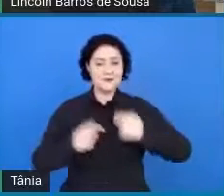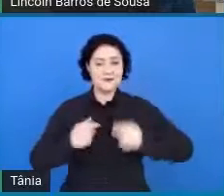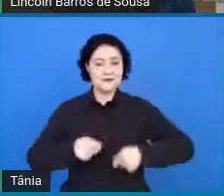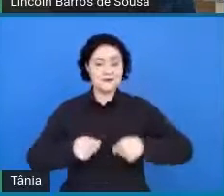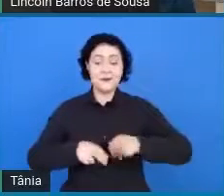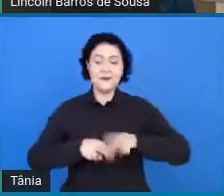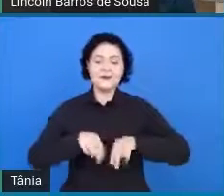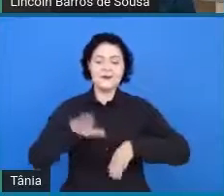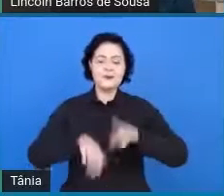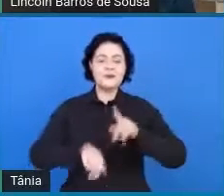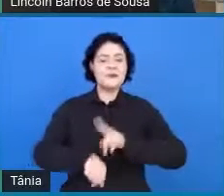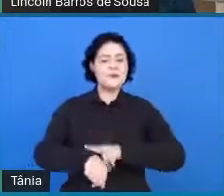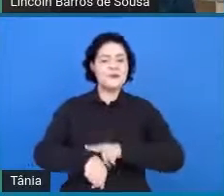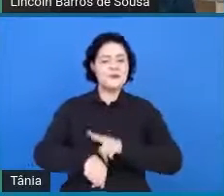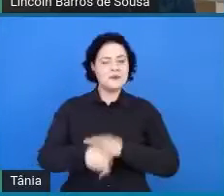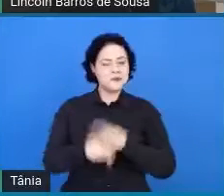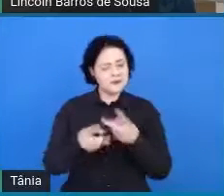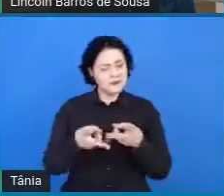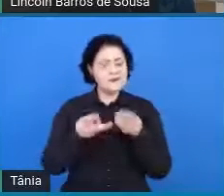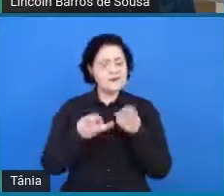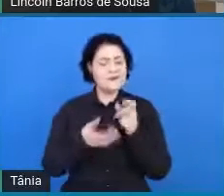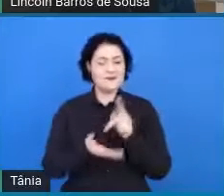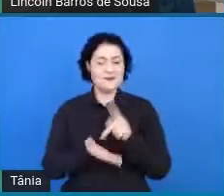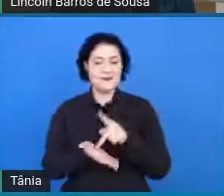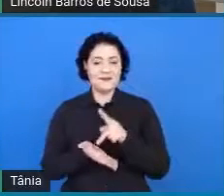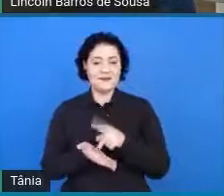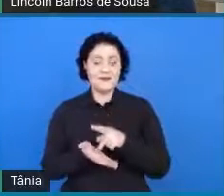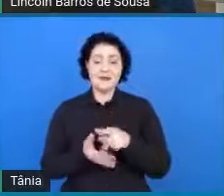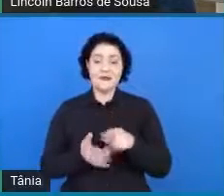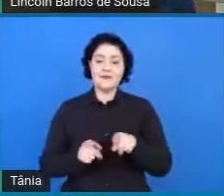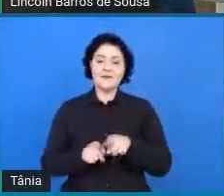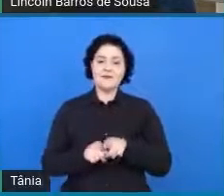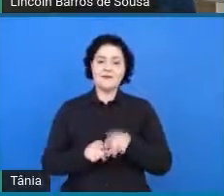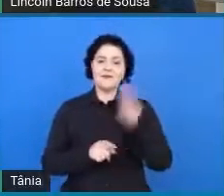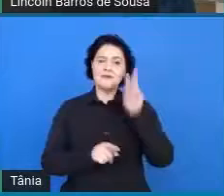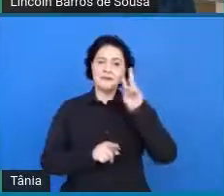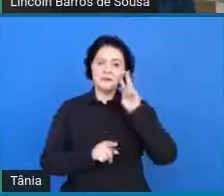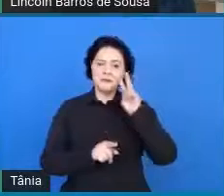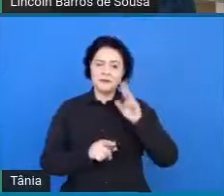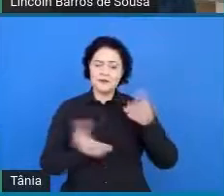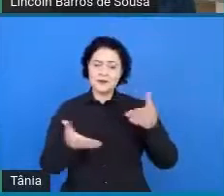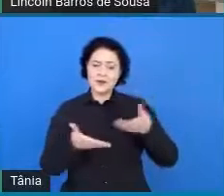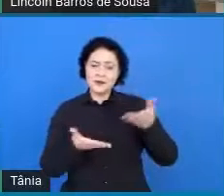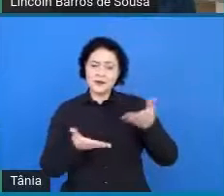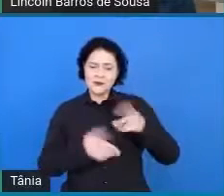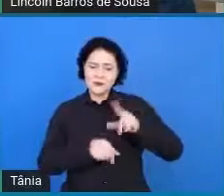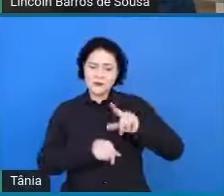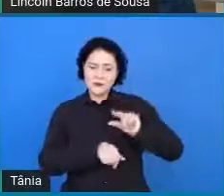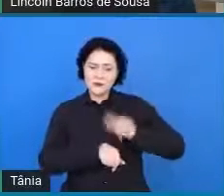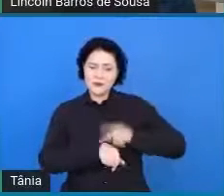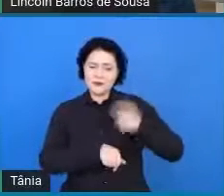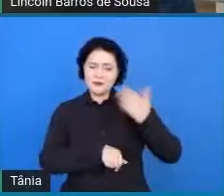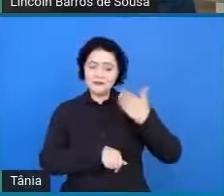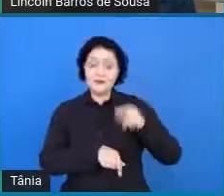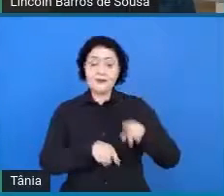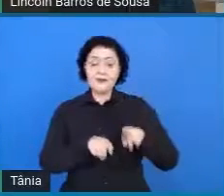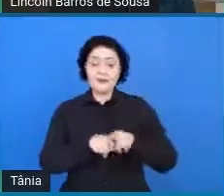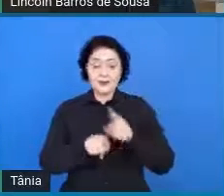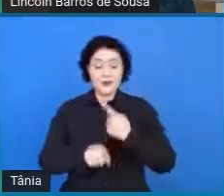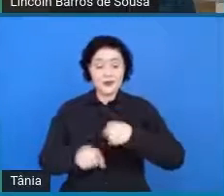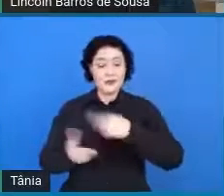dependendo da época a gente percebe muito bem isso lembrávamos aqui nos bar o que nos é